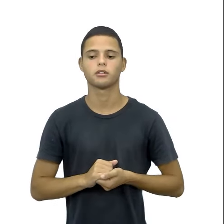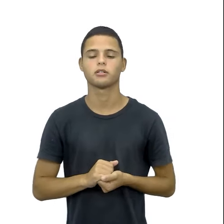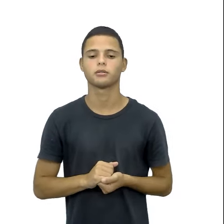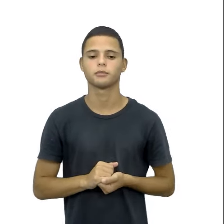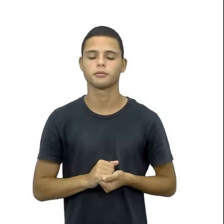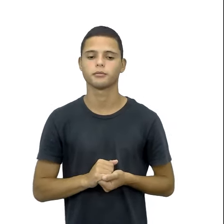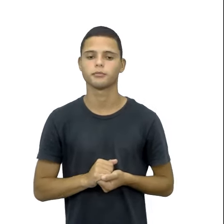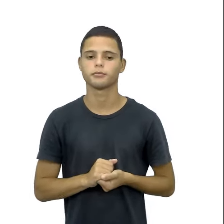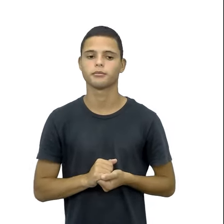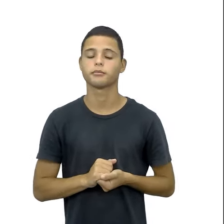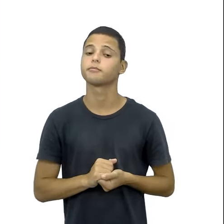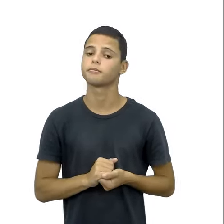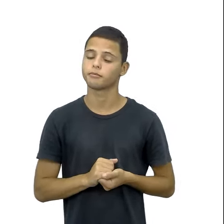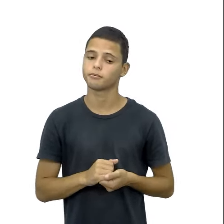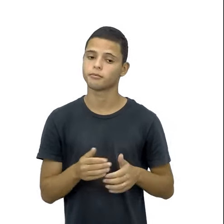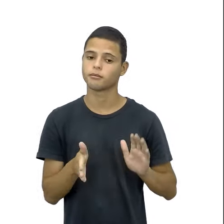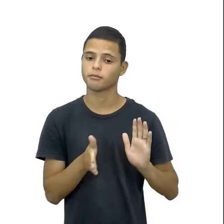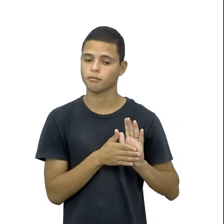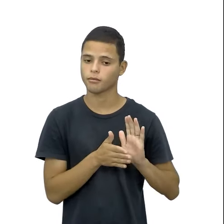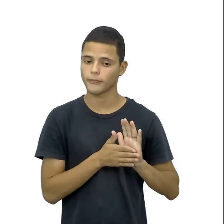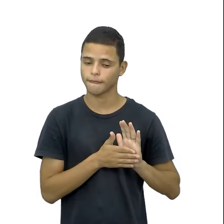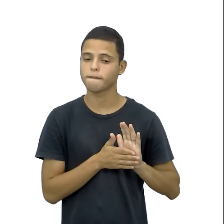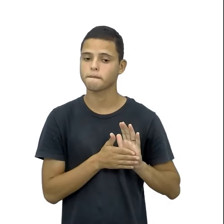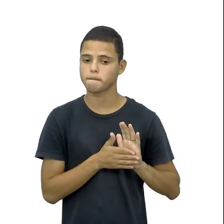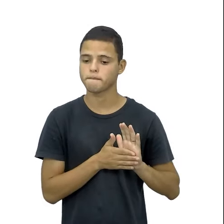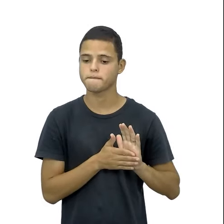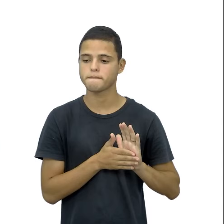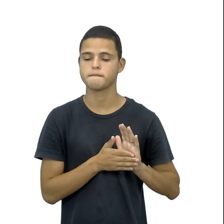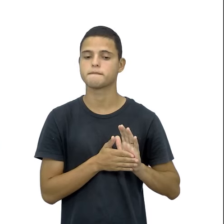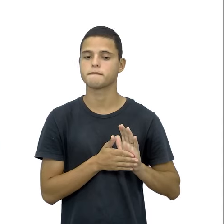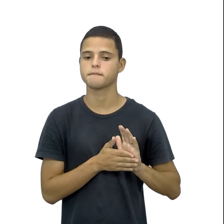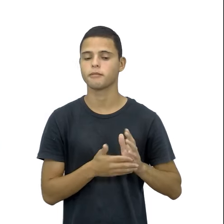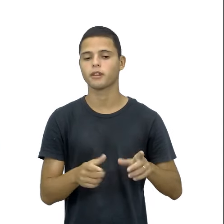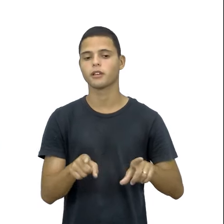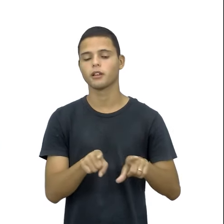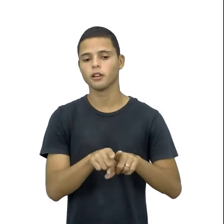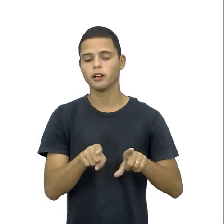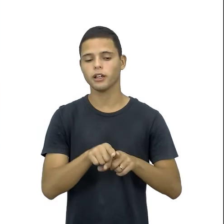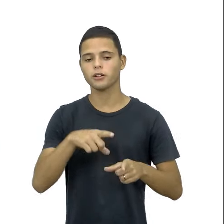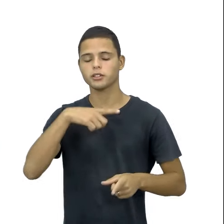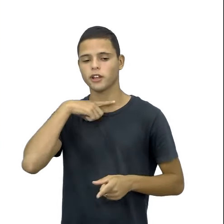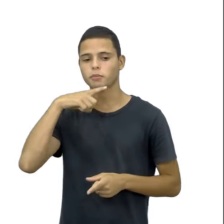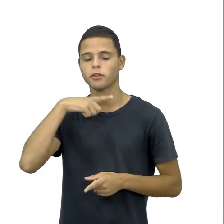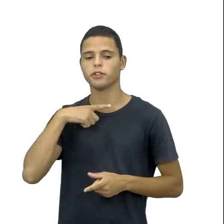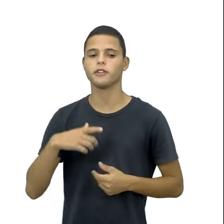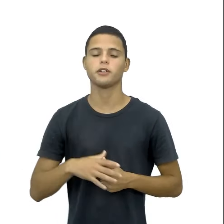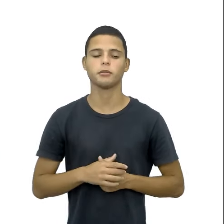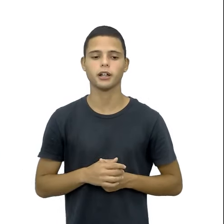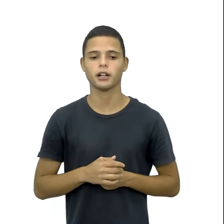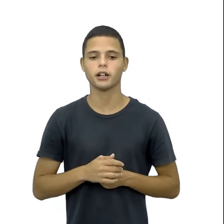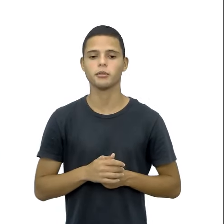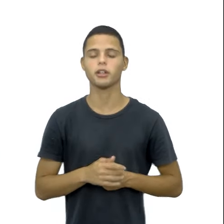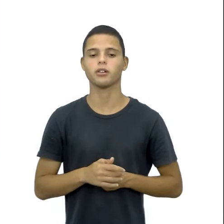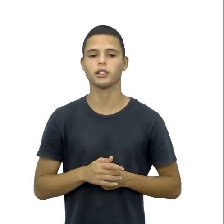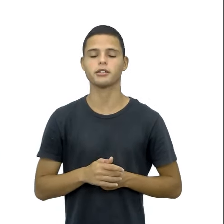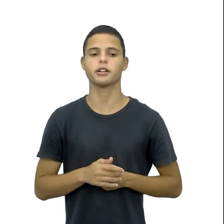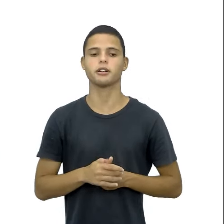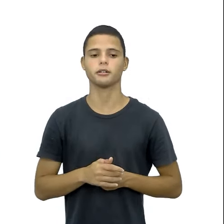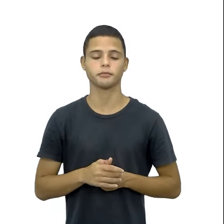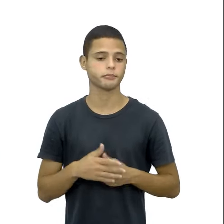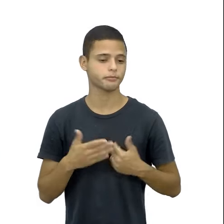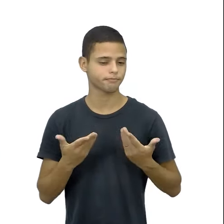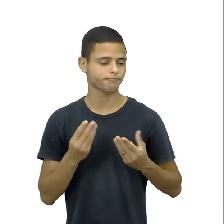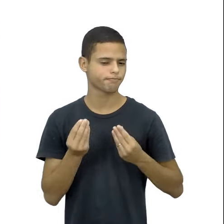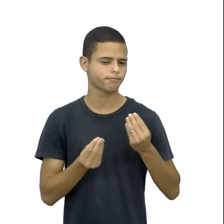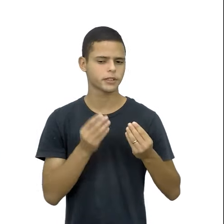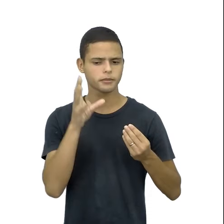entendem, né, o nosso propósito ali e eles já antecipam. Professor, então hoje você quer que a gente vai aprender o que hoje?